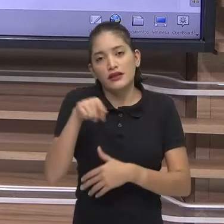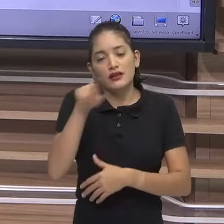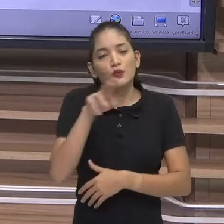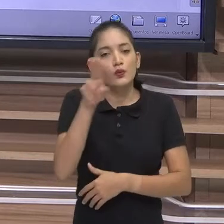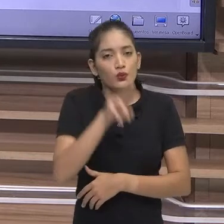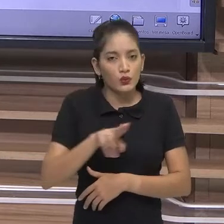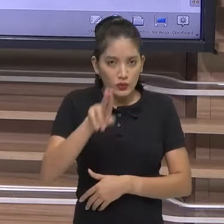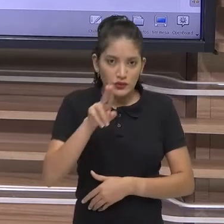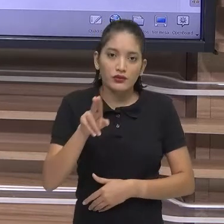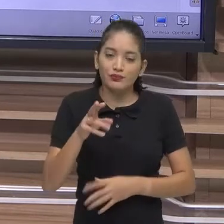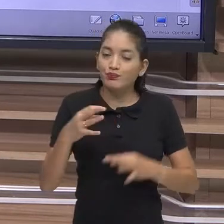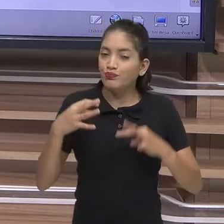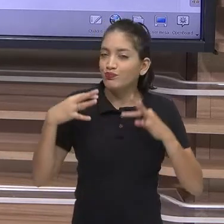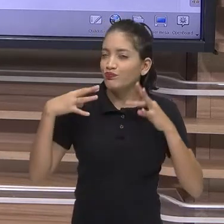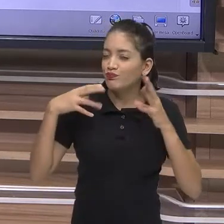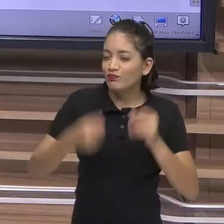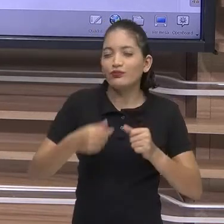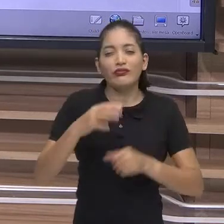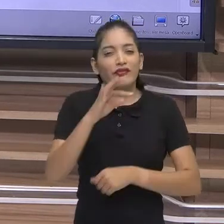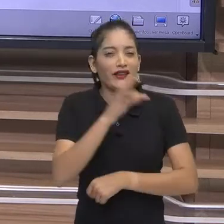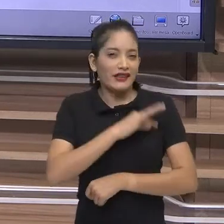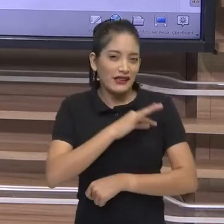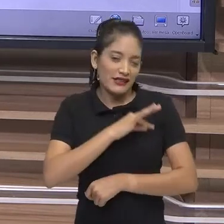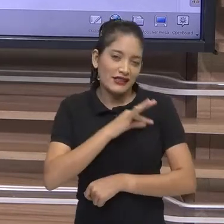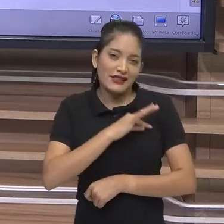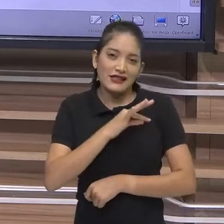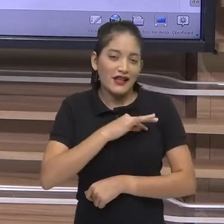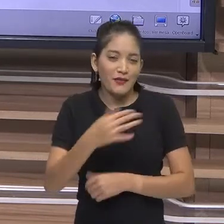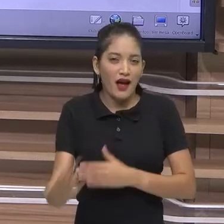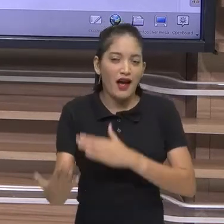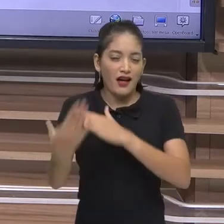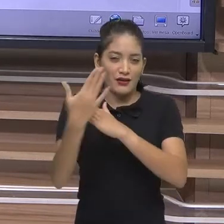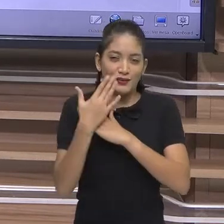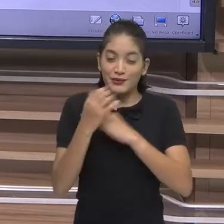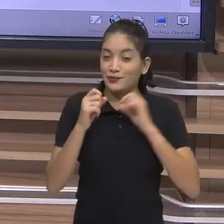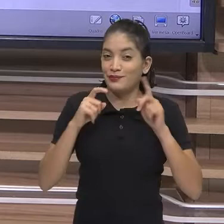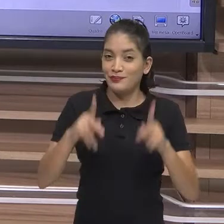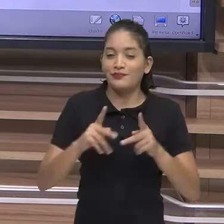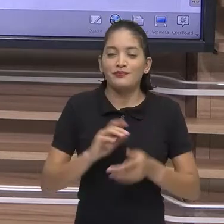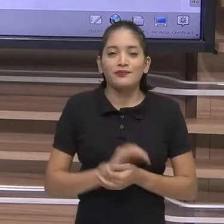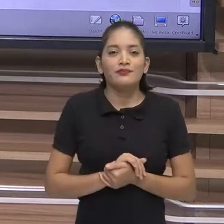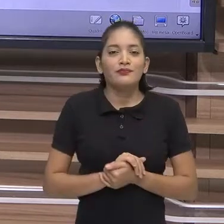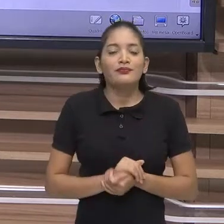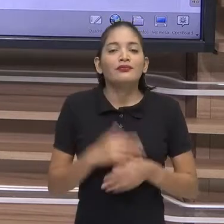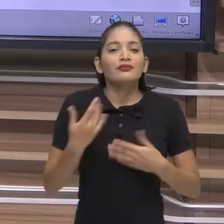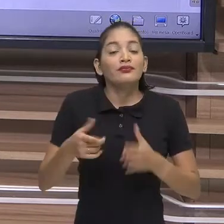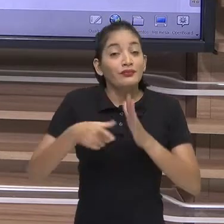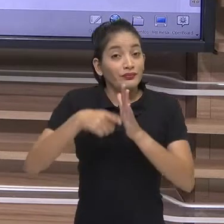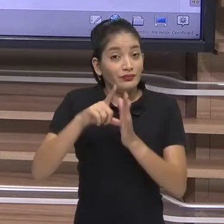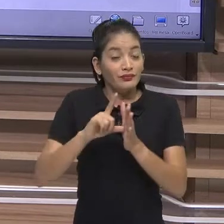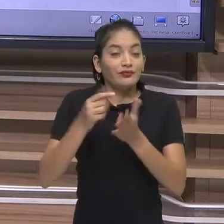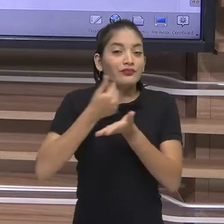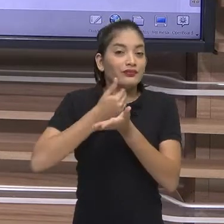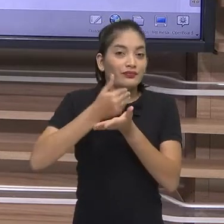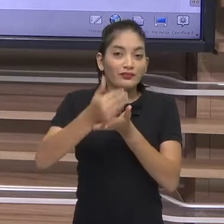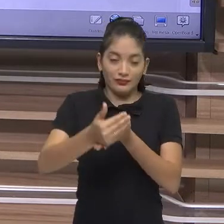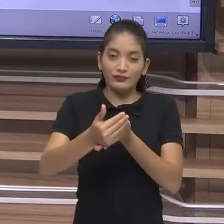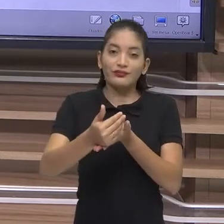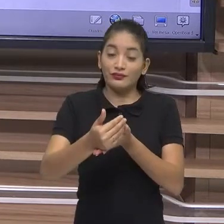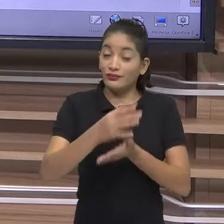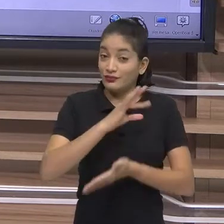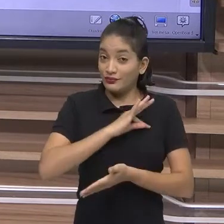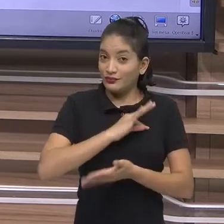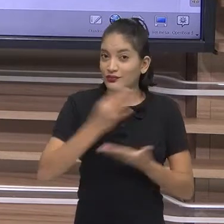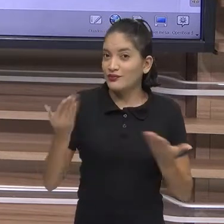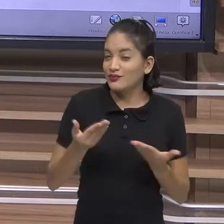usar todas as técnicas a seu favor, certo? E antes de começar a falar sobre a técnica de